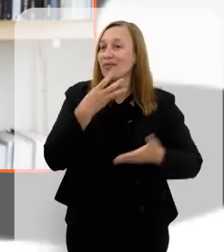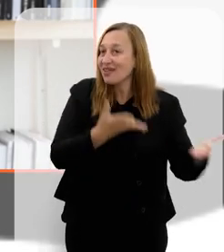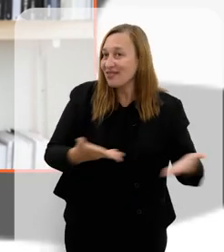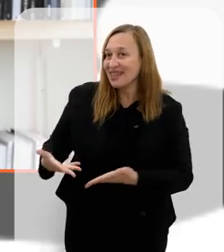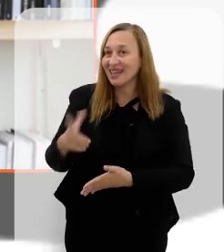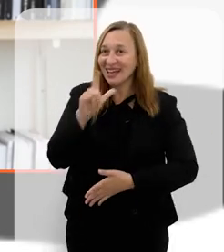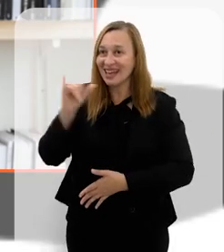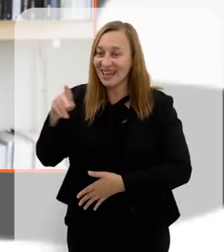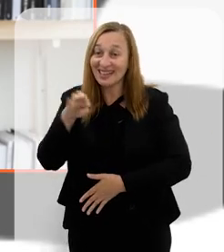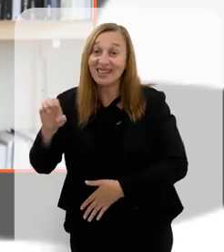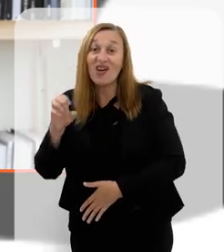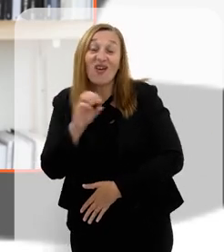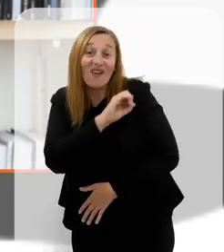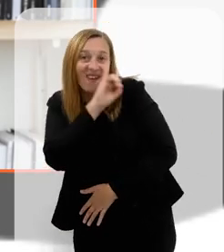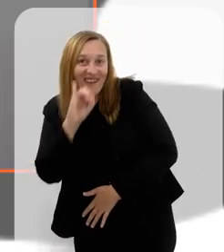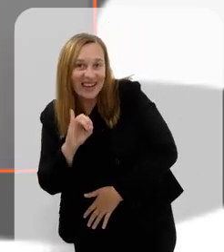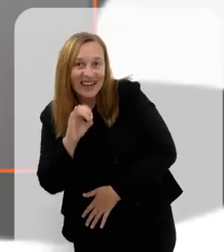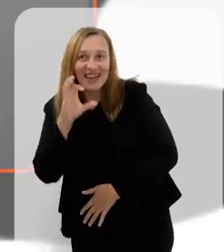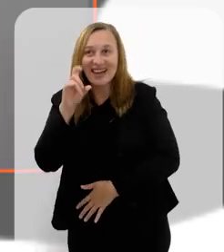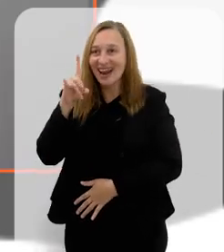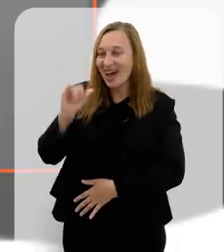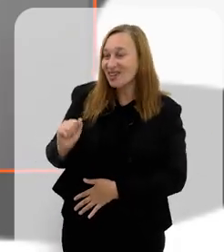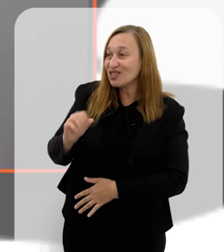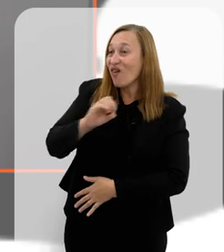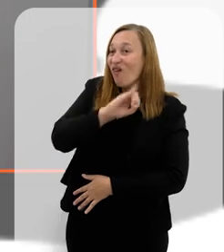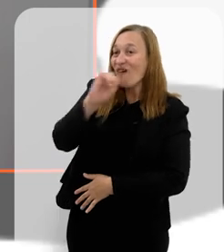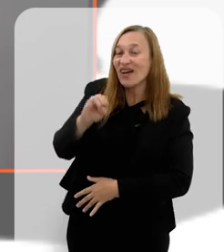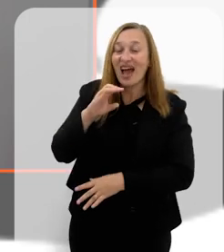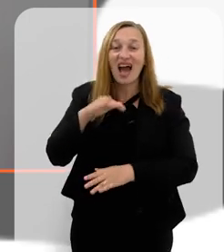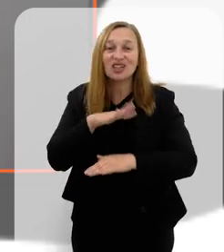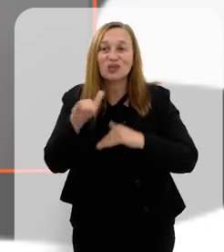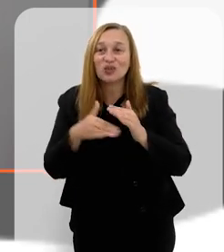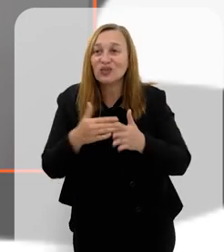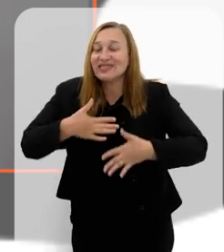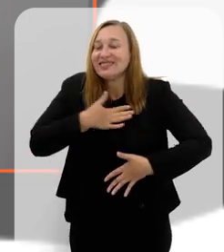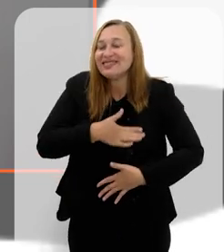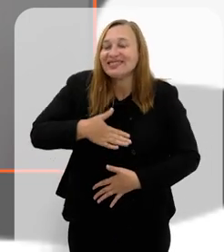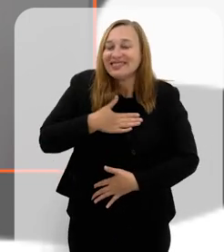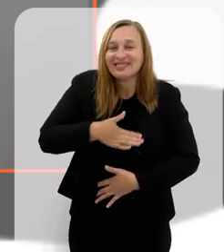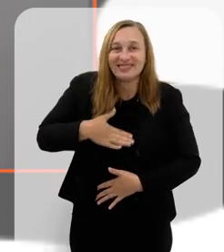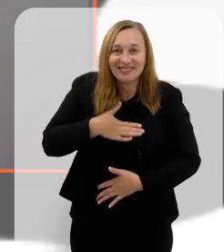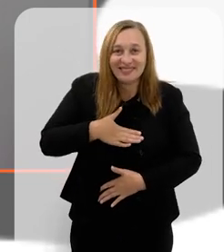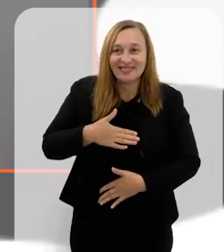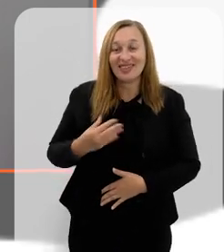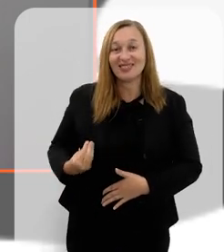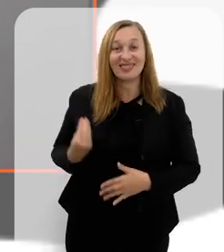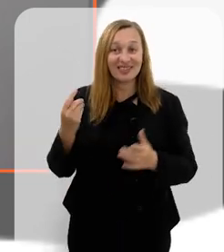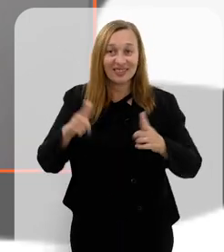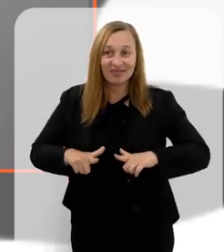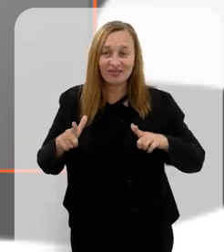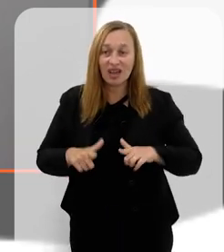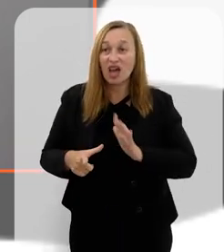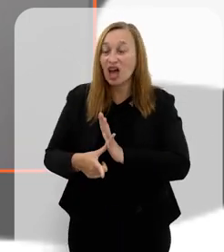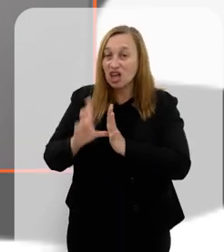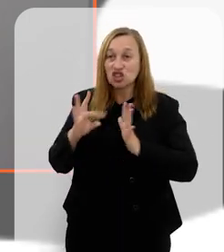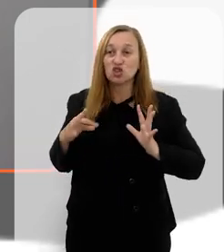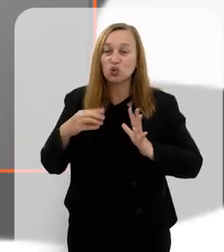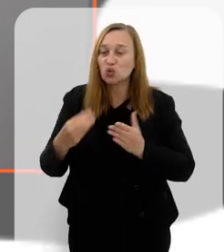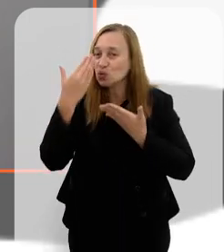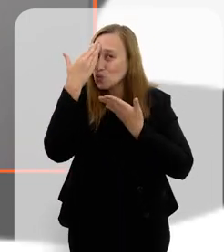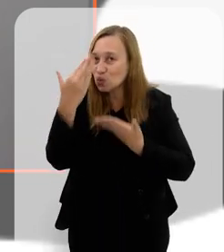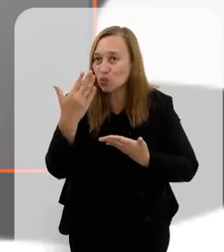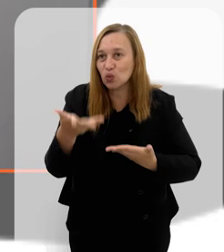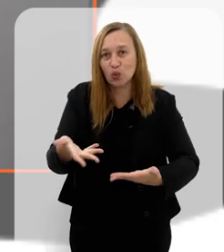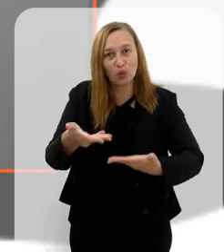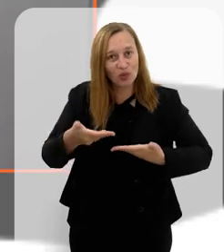Brasil. Bem-vinda, Liliana! Olá, Cláudia. Olá a todos. É uma felicidade estar aqui. Antes de mais